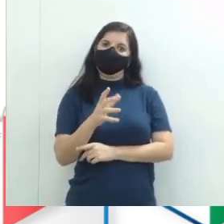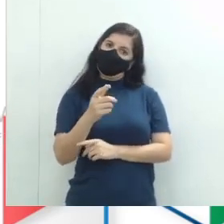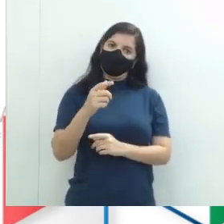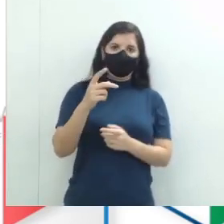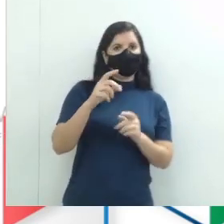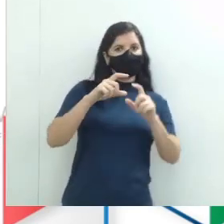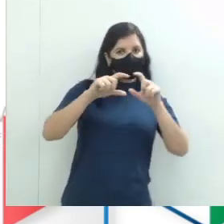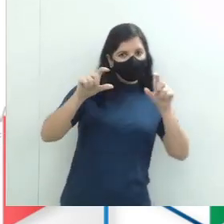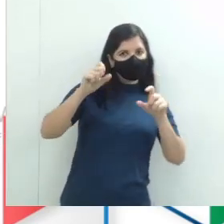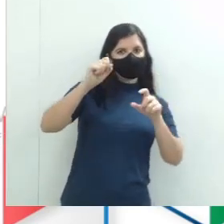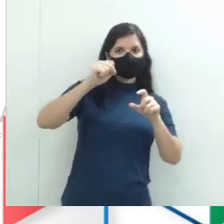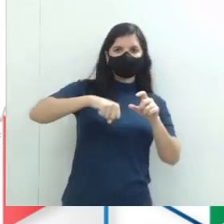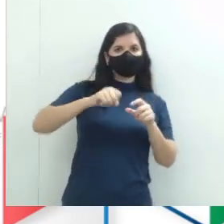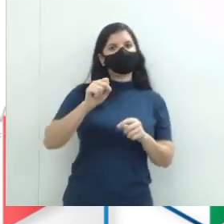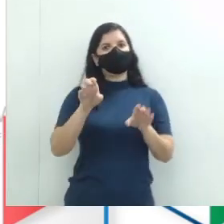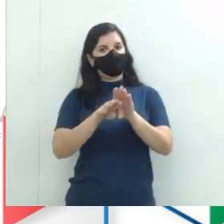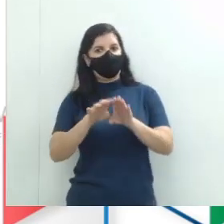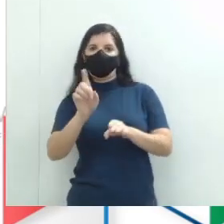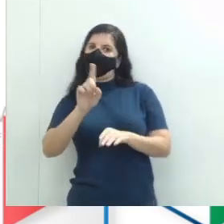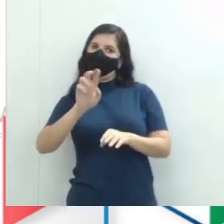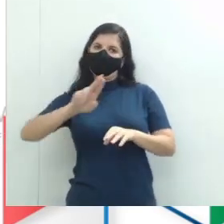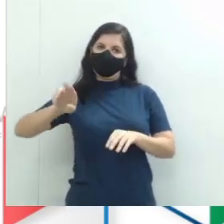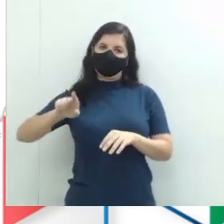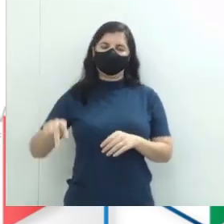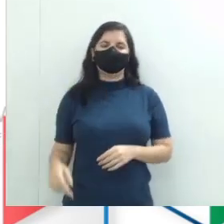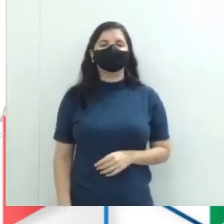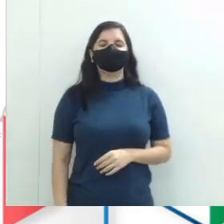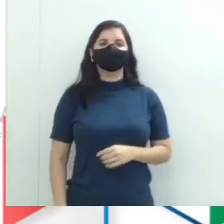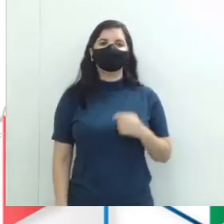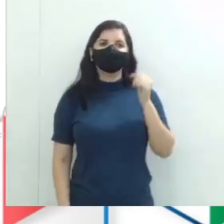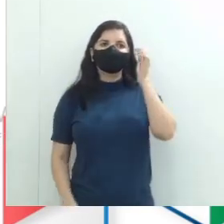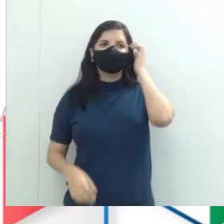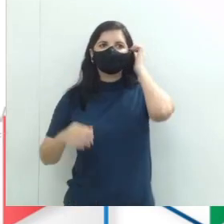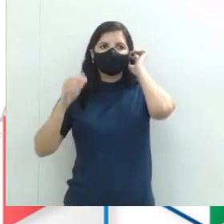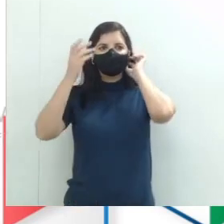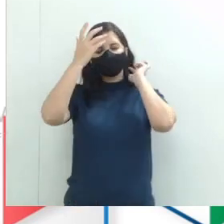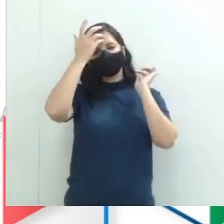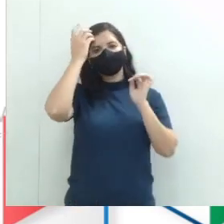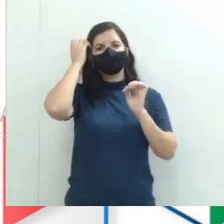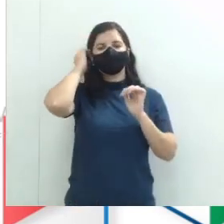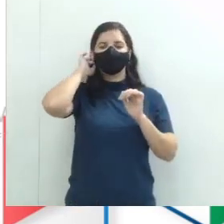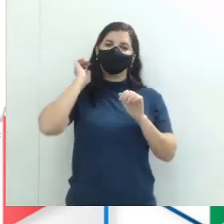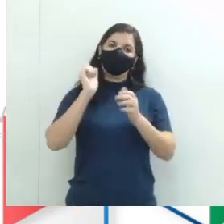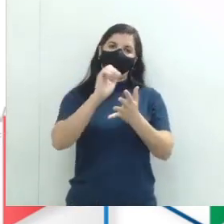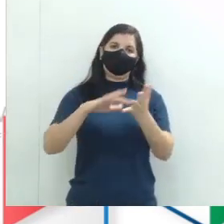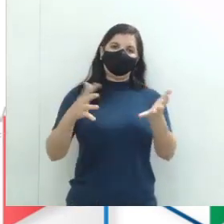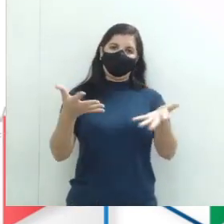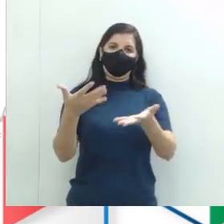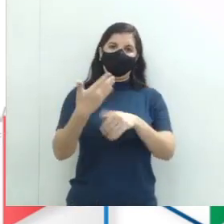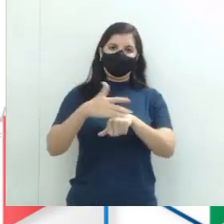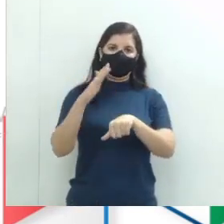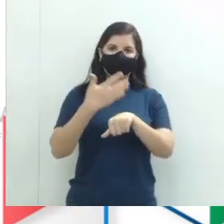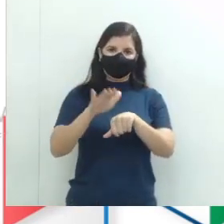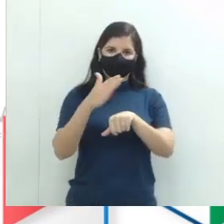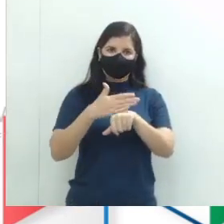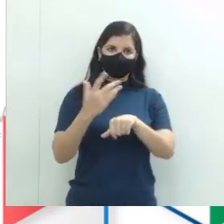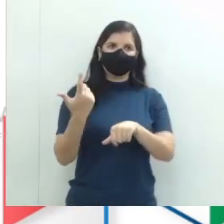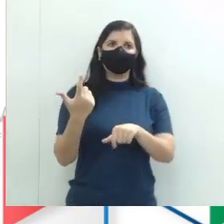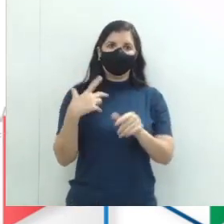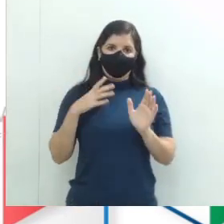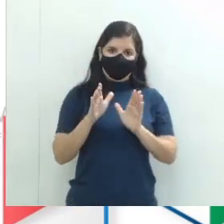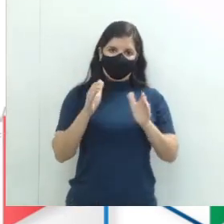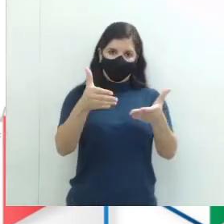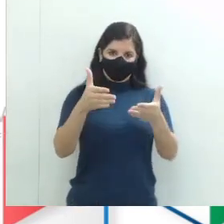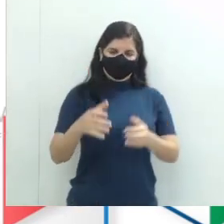ou inequação, se tiver maior que igual a q, tá bom? Segue comigo então. Vamos para a atividade, vamos praticar, que esse é o nosso